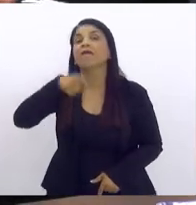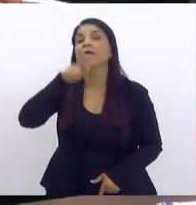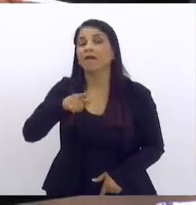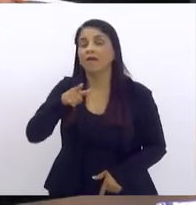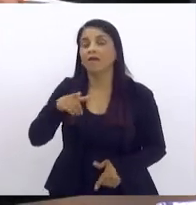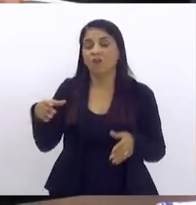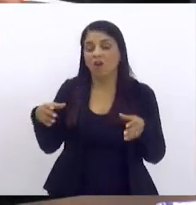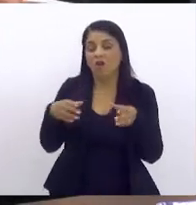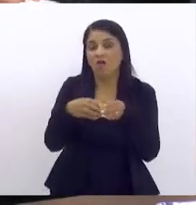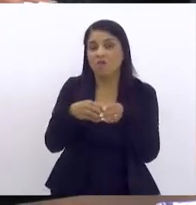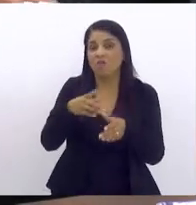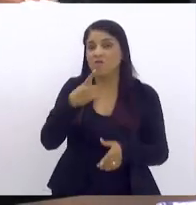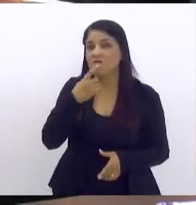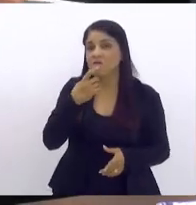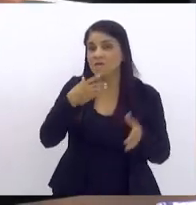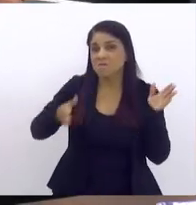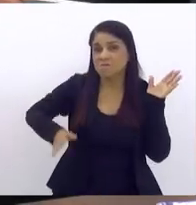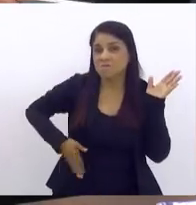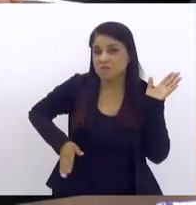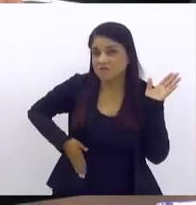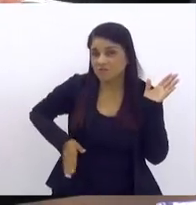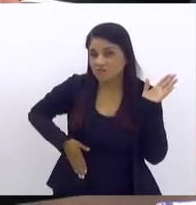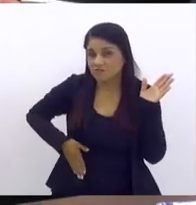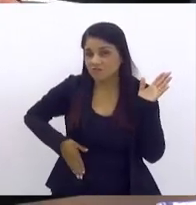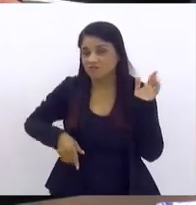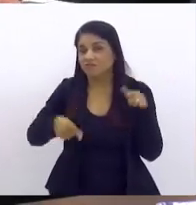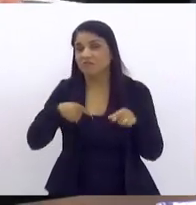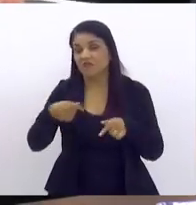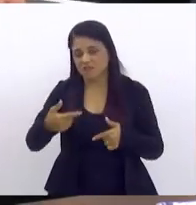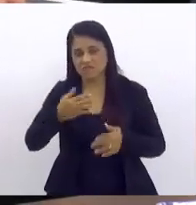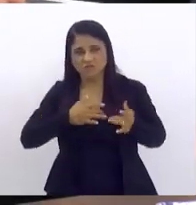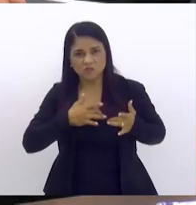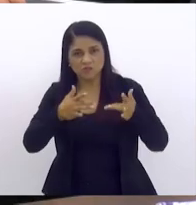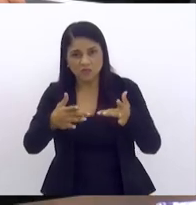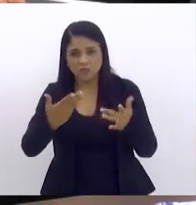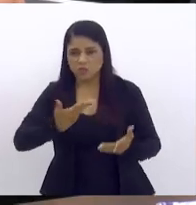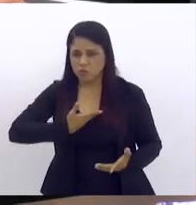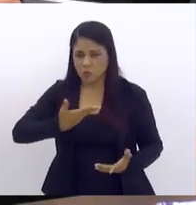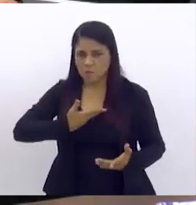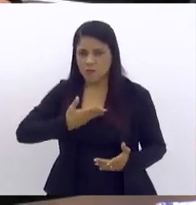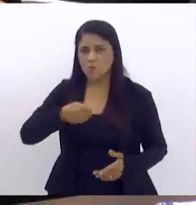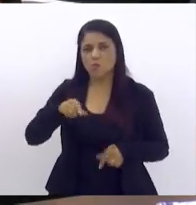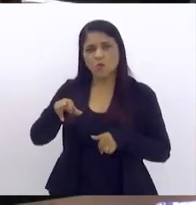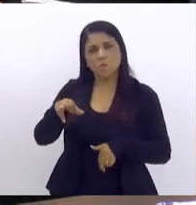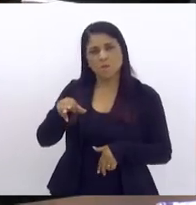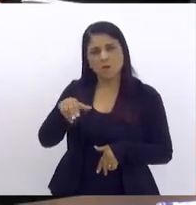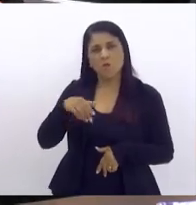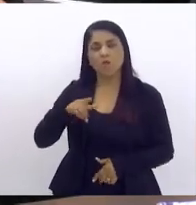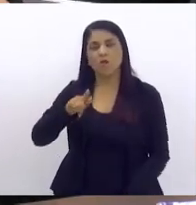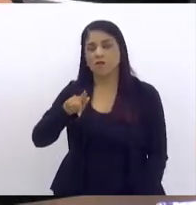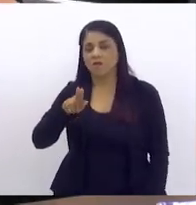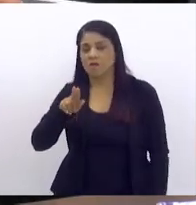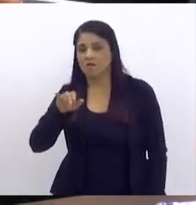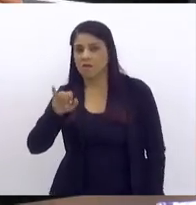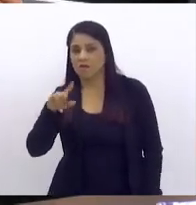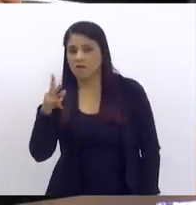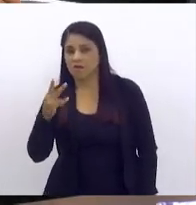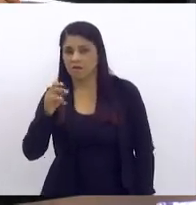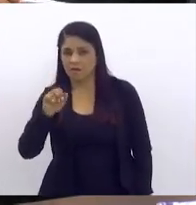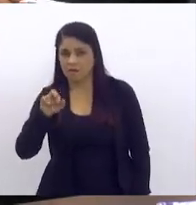prefeito PL Marcelo Dell'Aroli, ao nosso colega de parlamento, que é o irmão do prefeito, o deputado Guilherme Dell'Aroli. E,